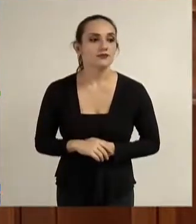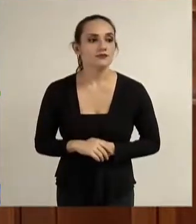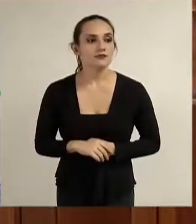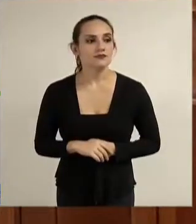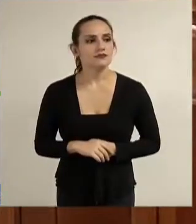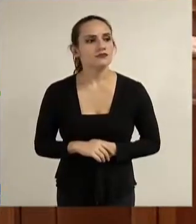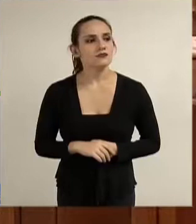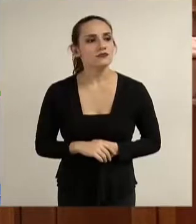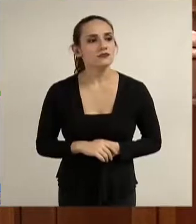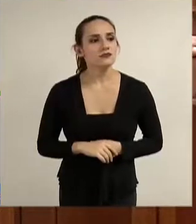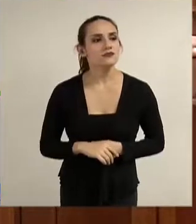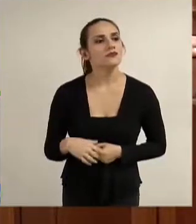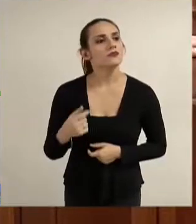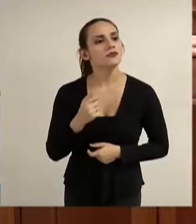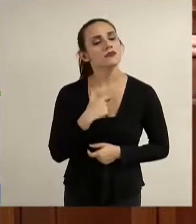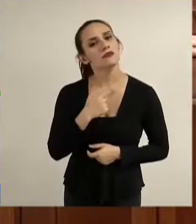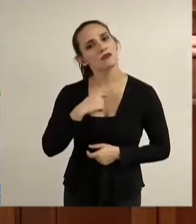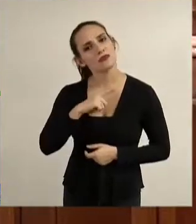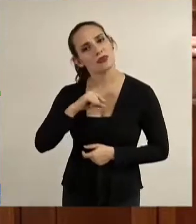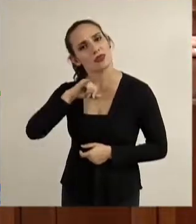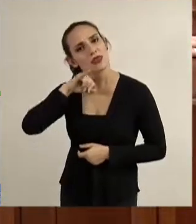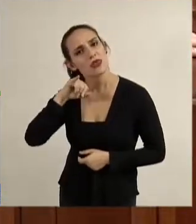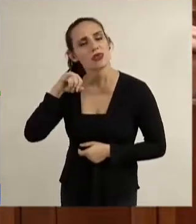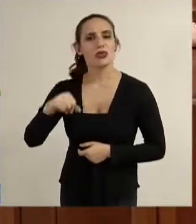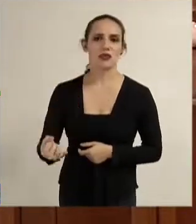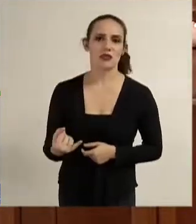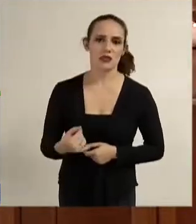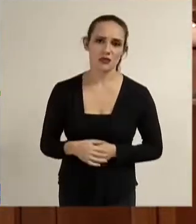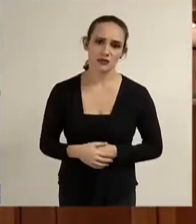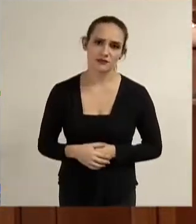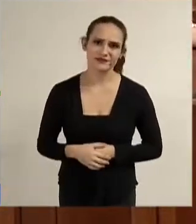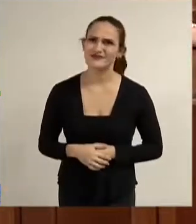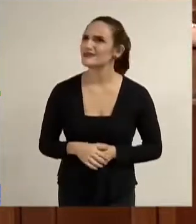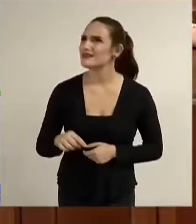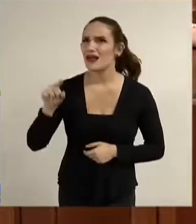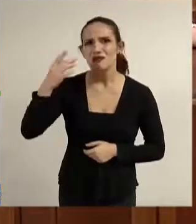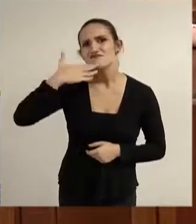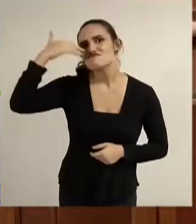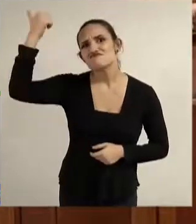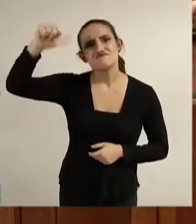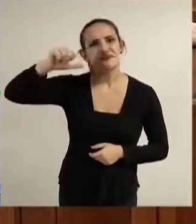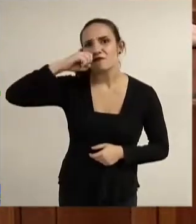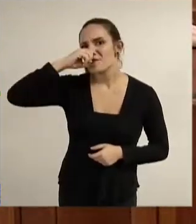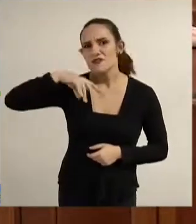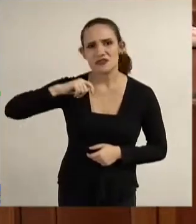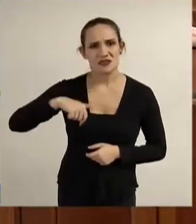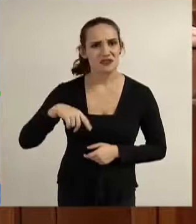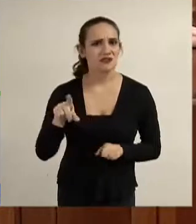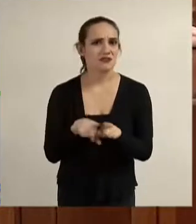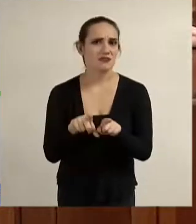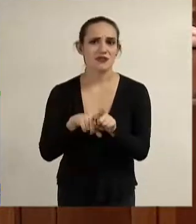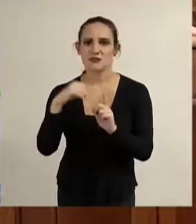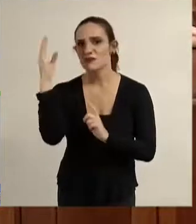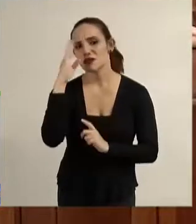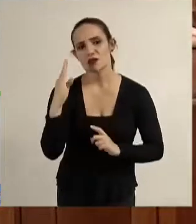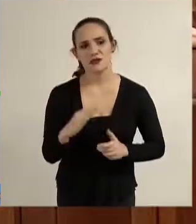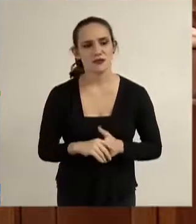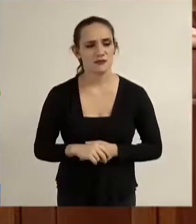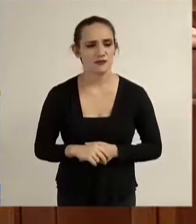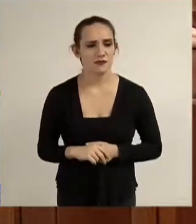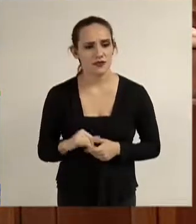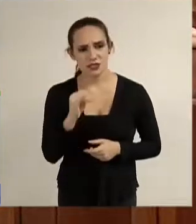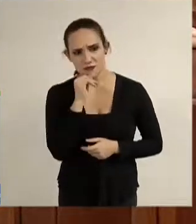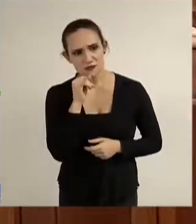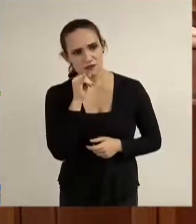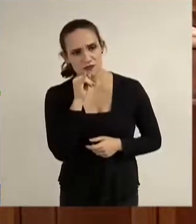E eu tive a oportunidade de conhecer, de ver de perto a forma como se age. E aqui no Brasil, o deputado Barbosinha, Vossa